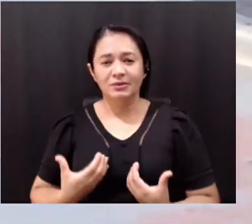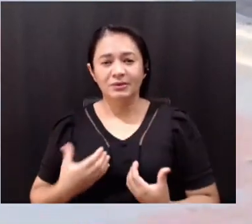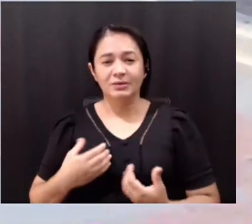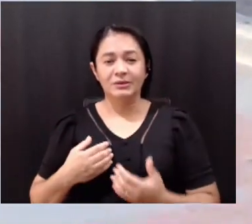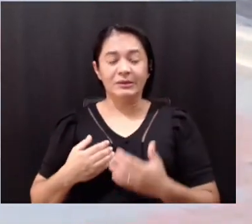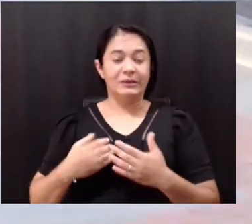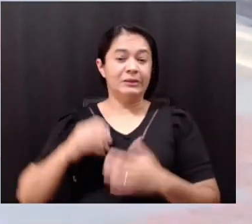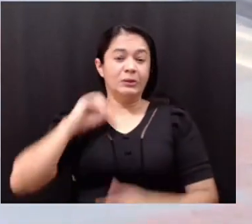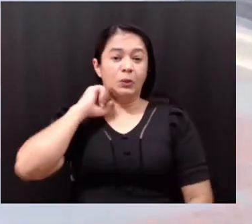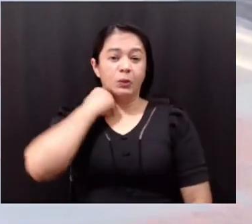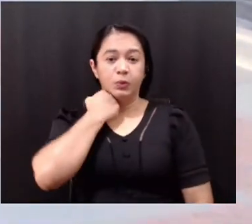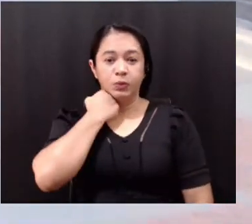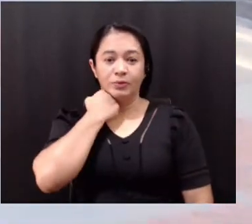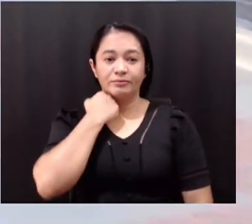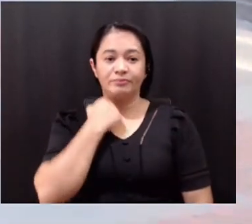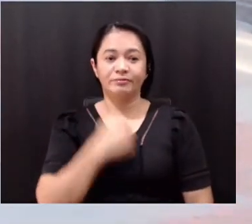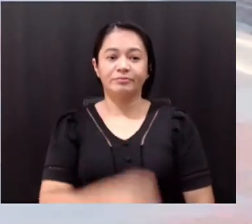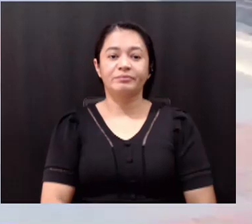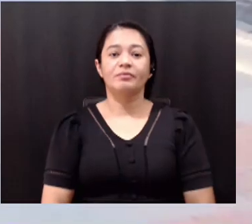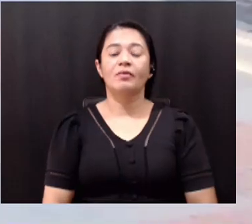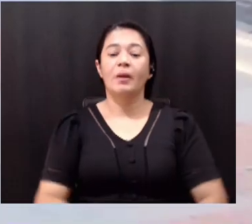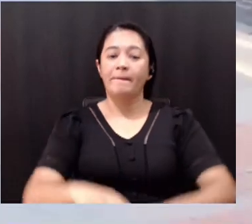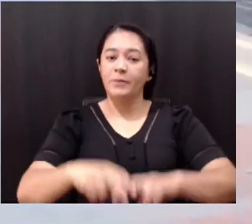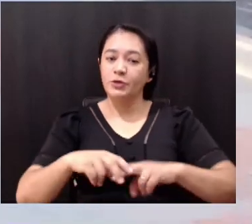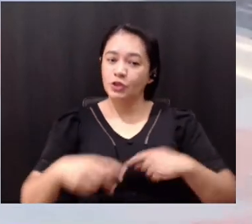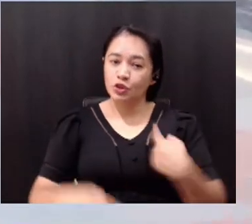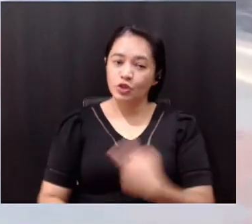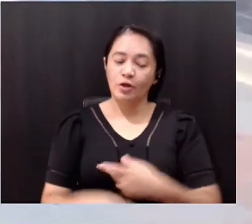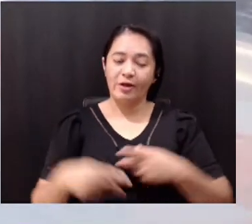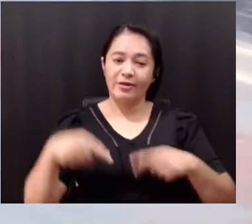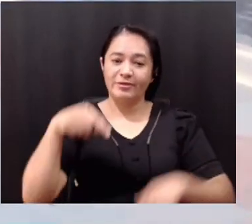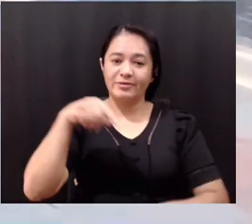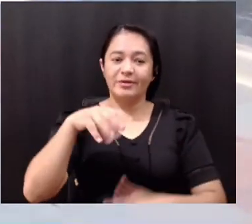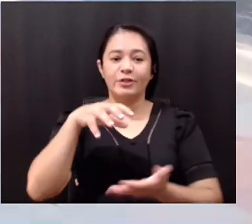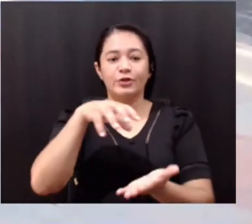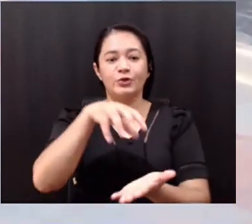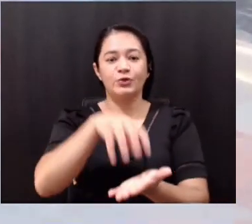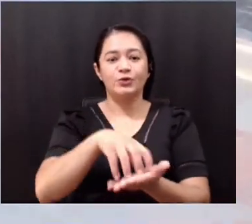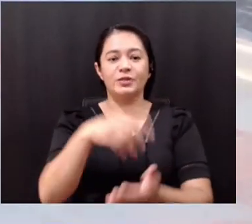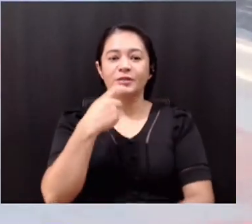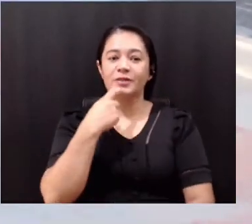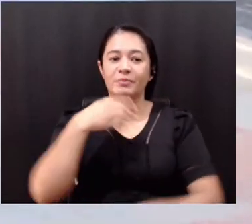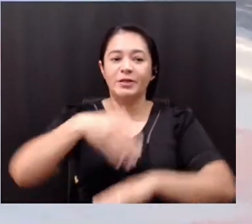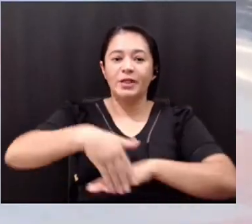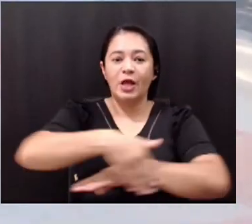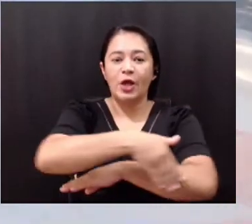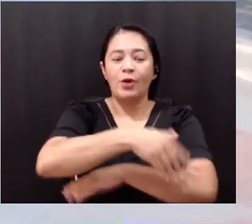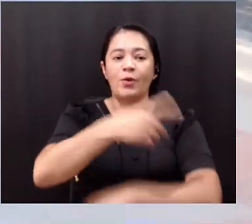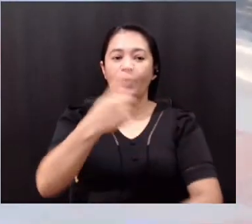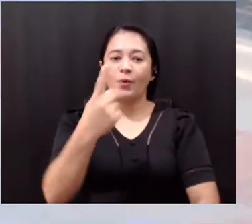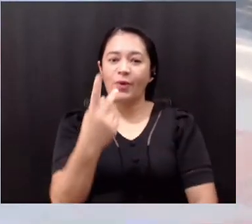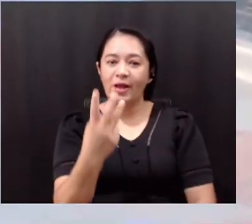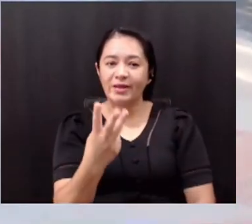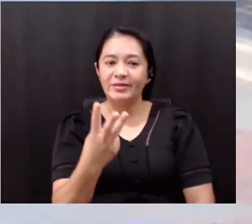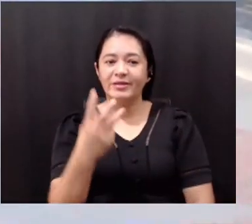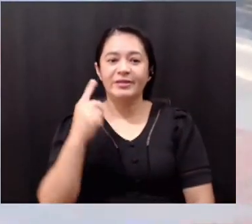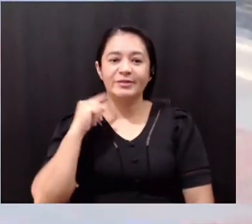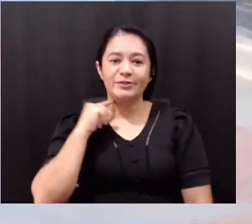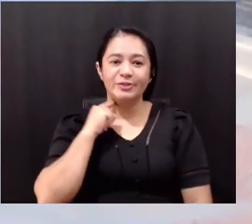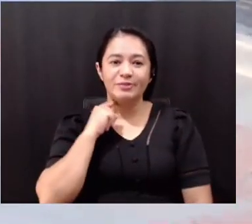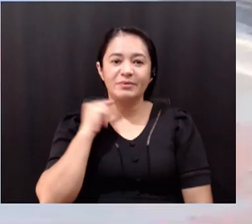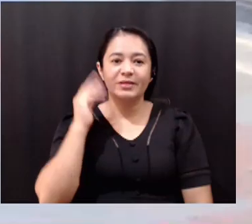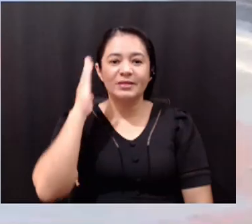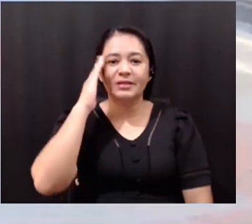a gente veio aqui, né, no centro de Campinas, Rua 13 de Maio, para saber como que anda a relação da